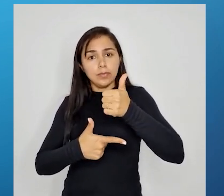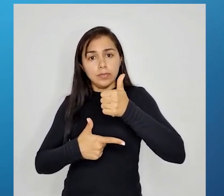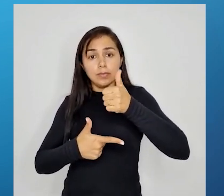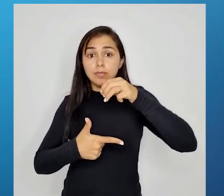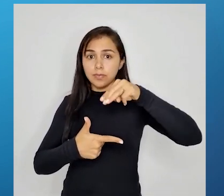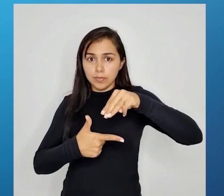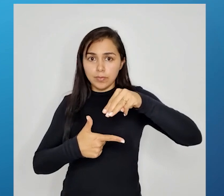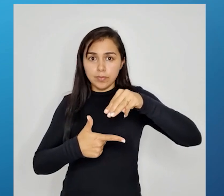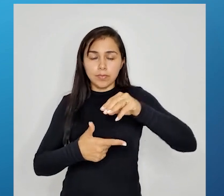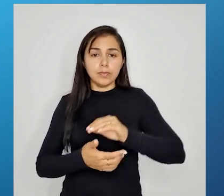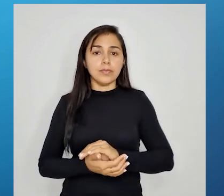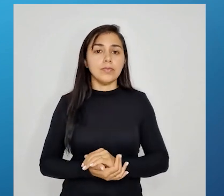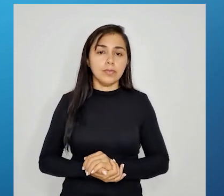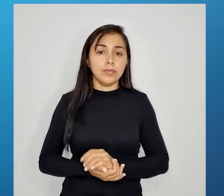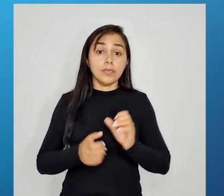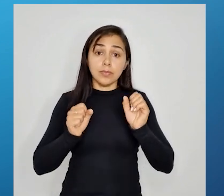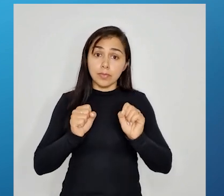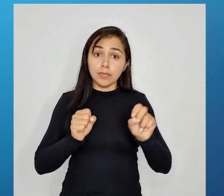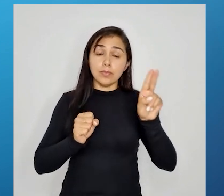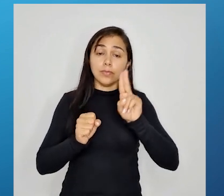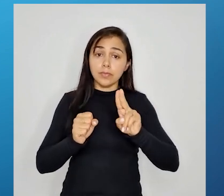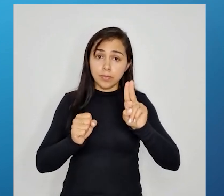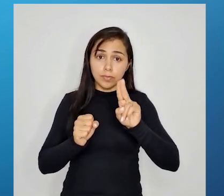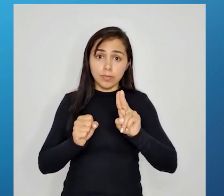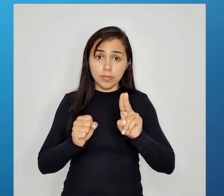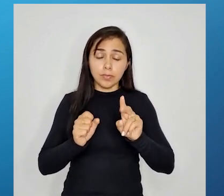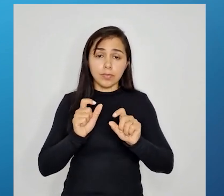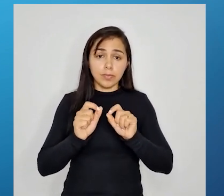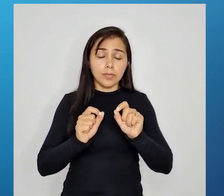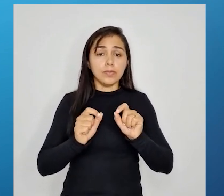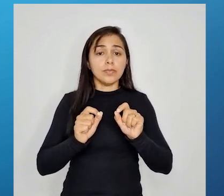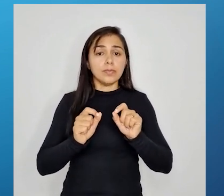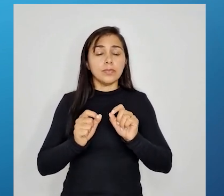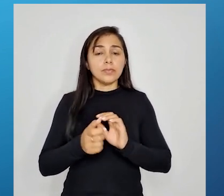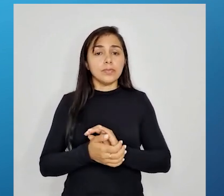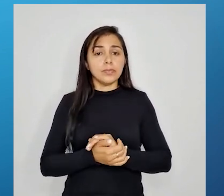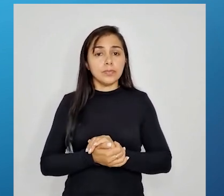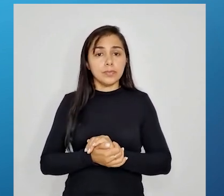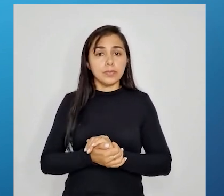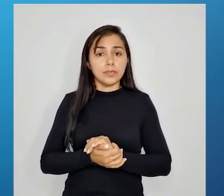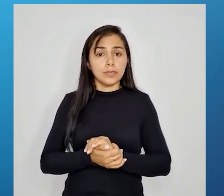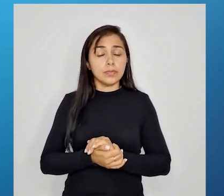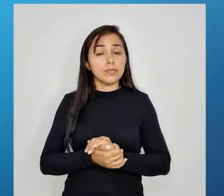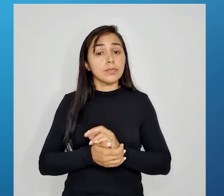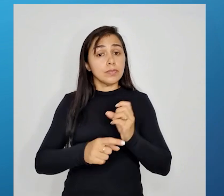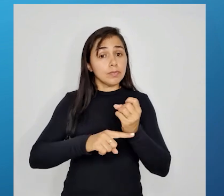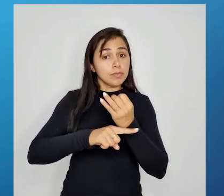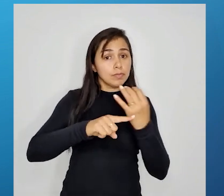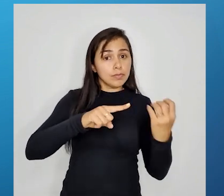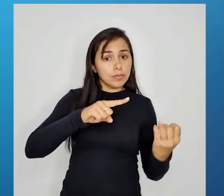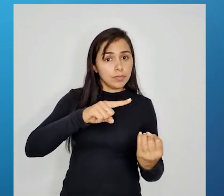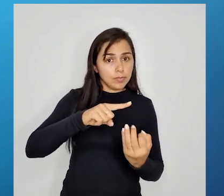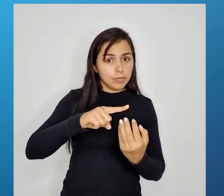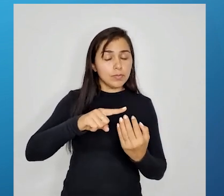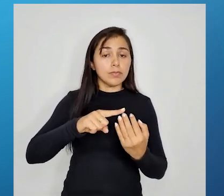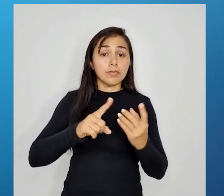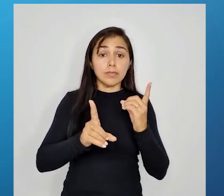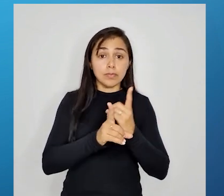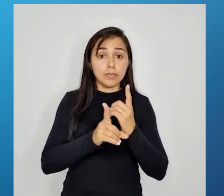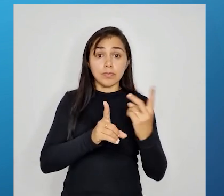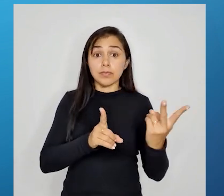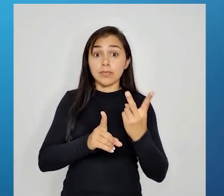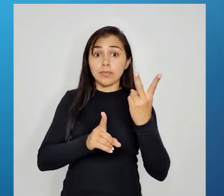triângulo retângulo. Podemos usar, então, uma das razões trigonométricas para determinar o valor da rampa, já que aqui, ó,